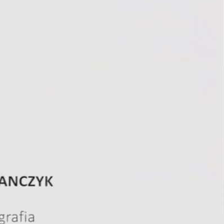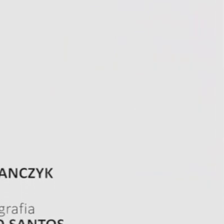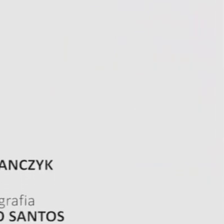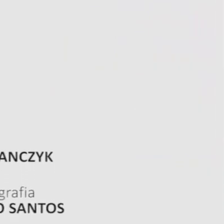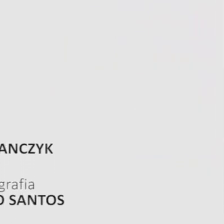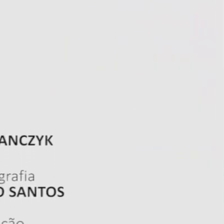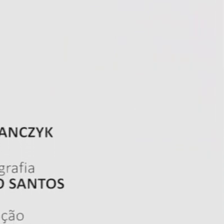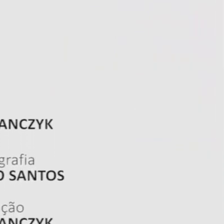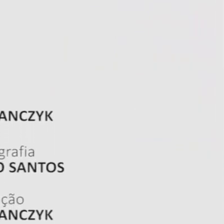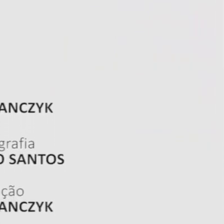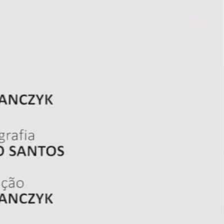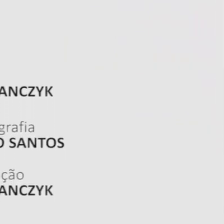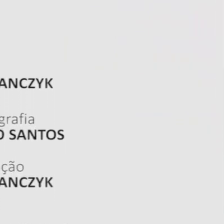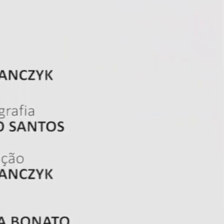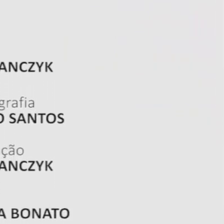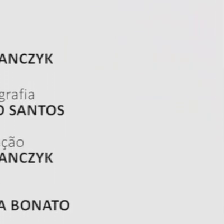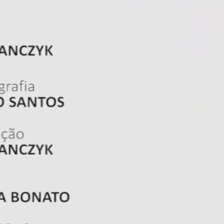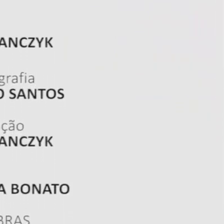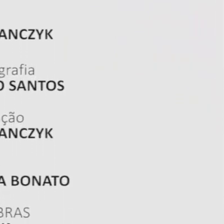Música